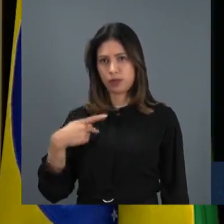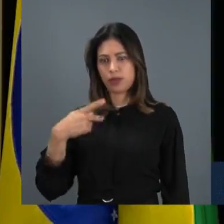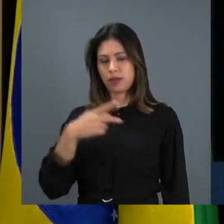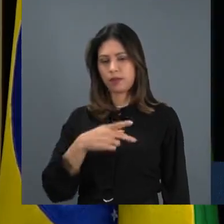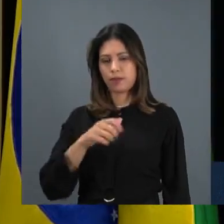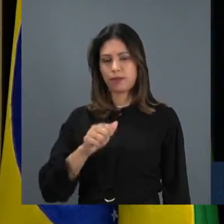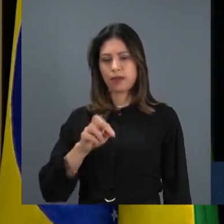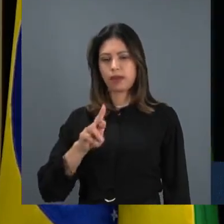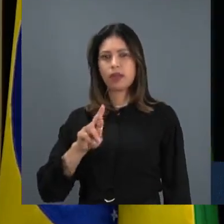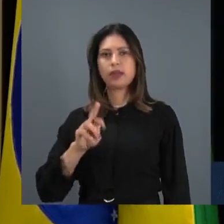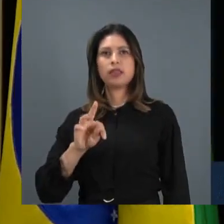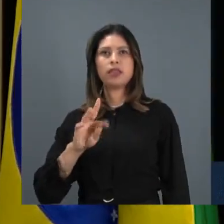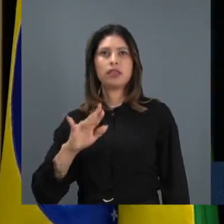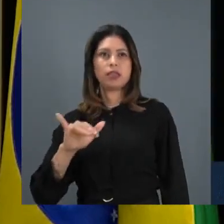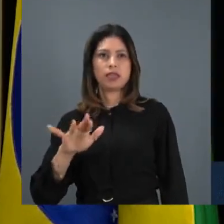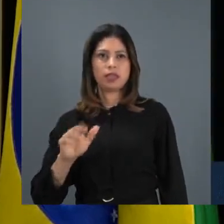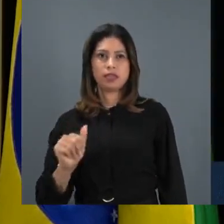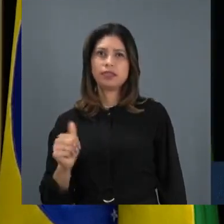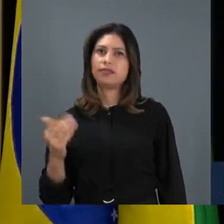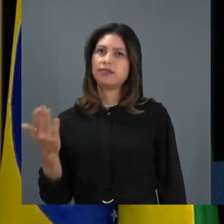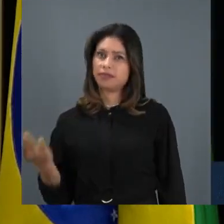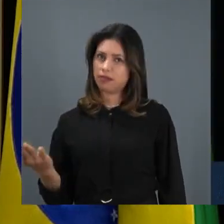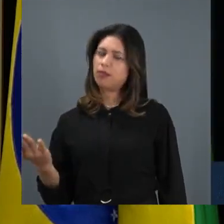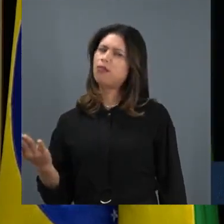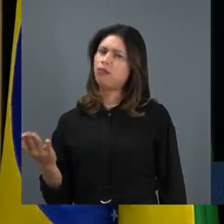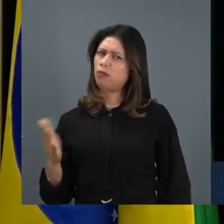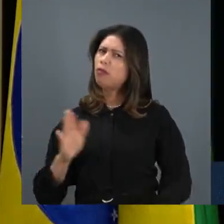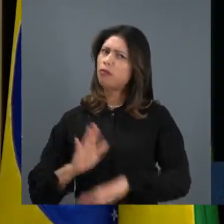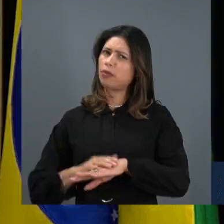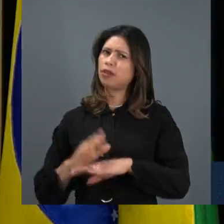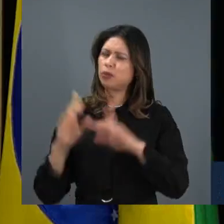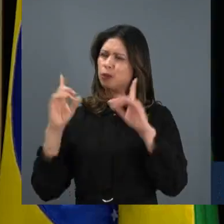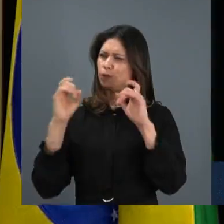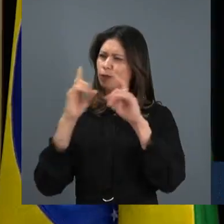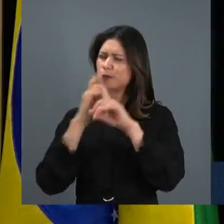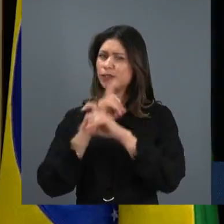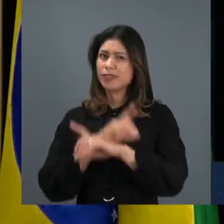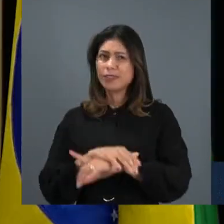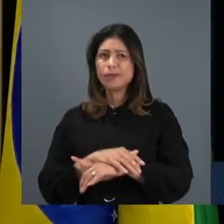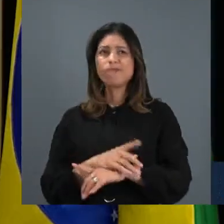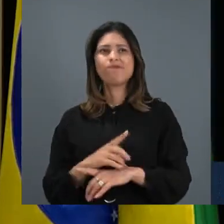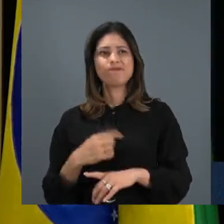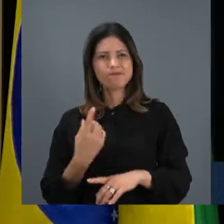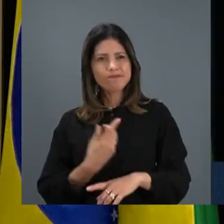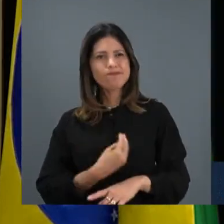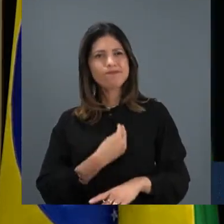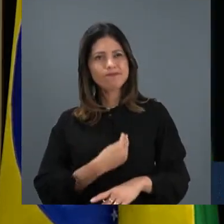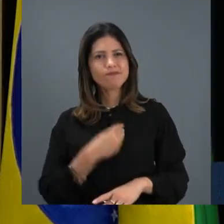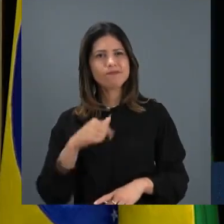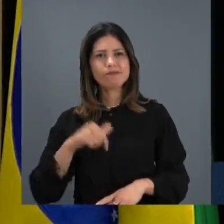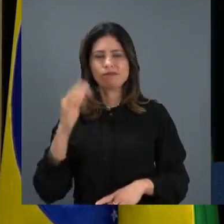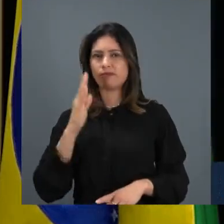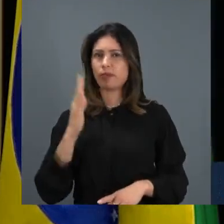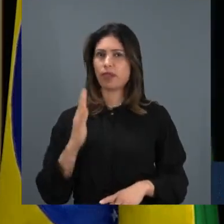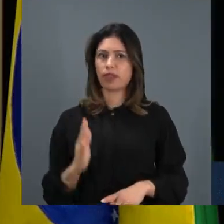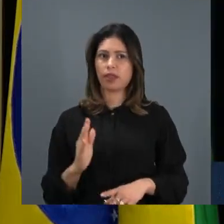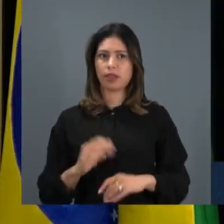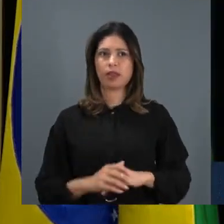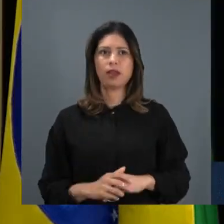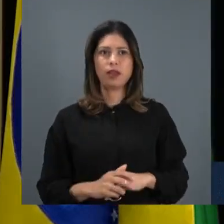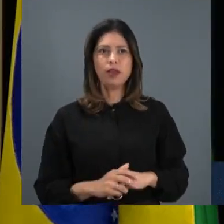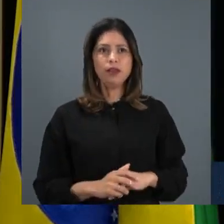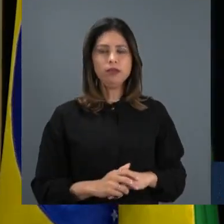Senado Federal. É um momento sombrio que nós estamos vivendo no Brasil. O ministro Alexandre